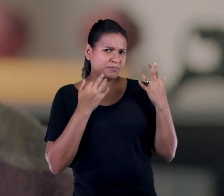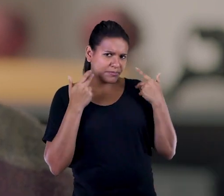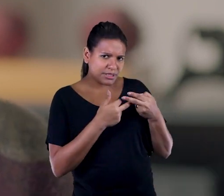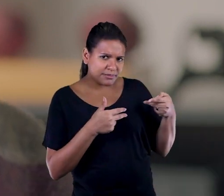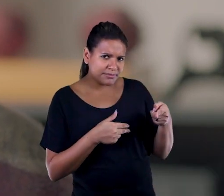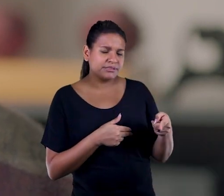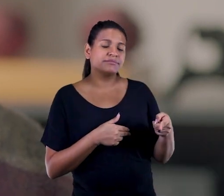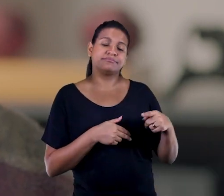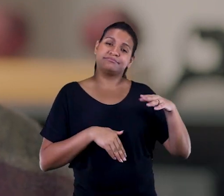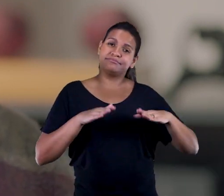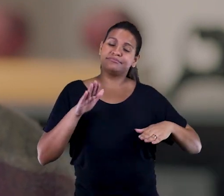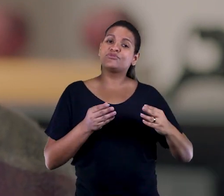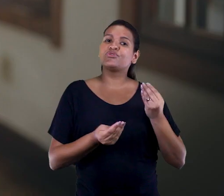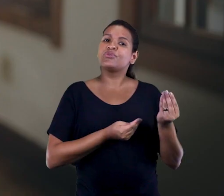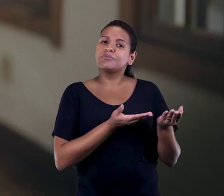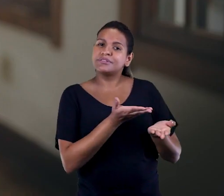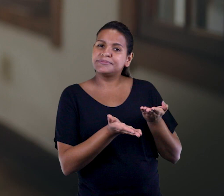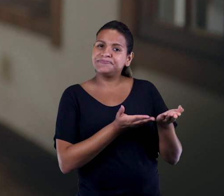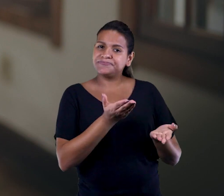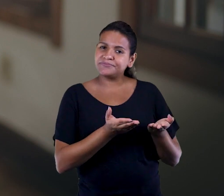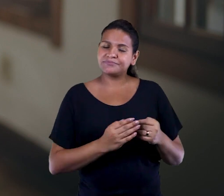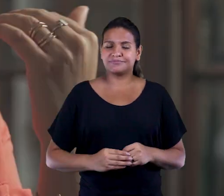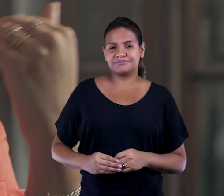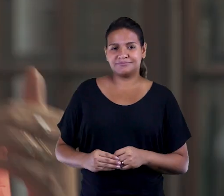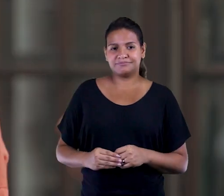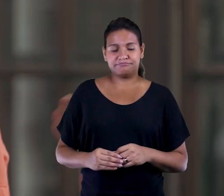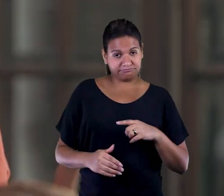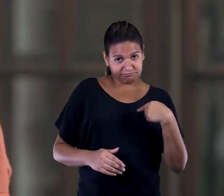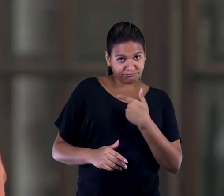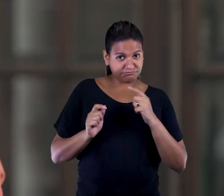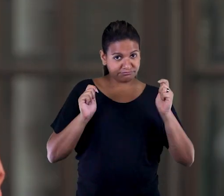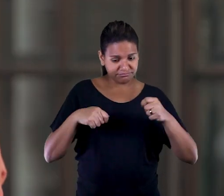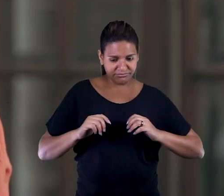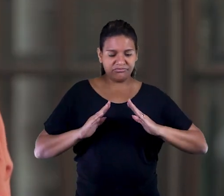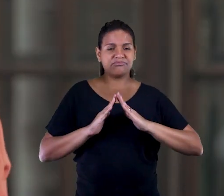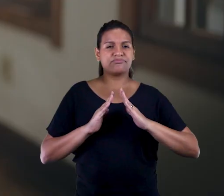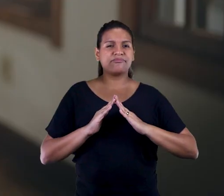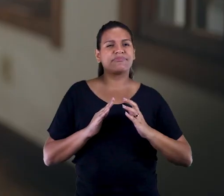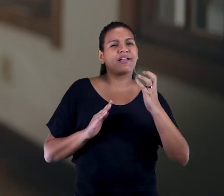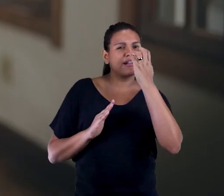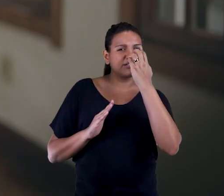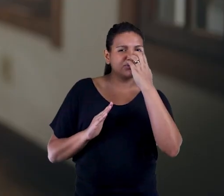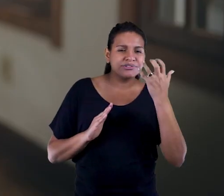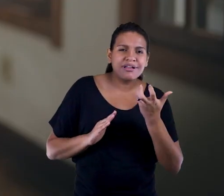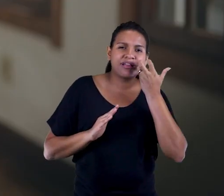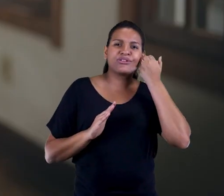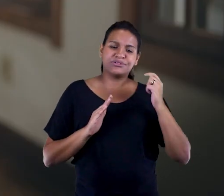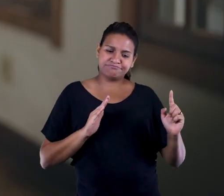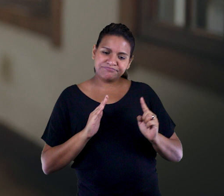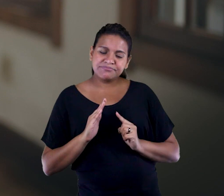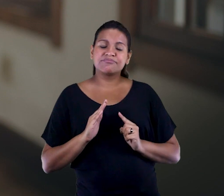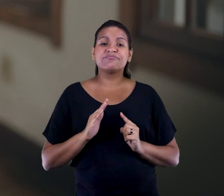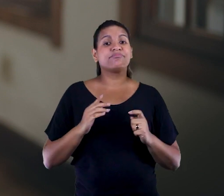isso vai determinar como eles vão ser tratados. E a gente tem o poder de colocar os cães dentro da nossa casa. A gente primeiro tem